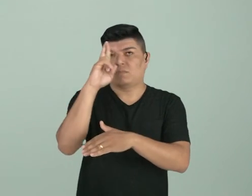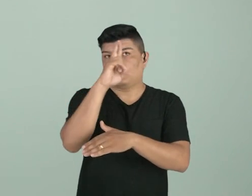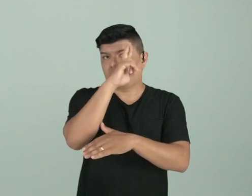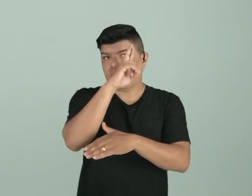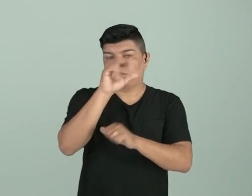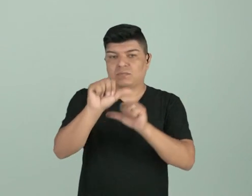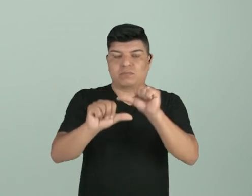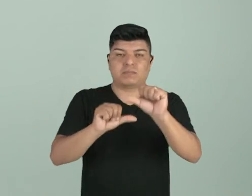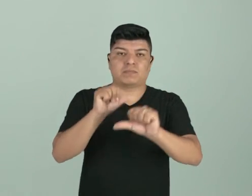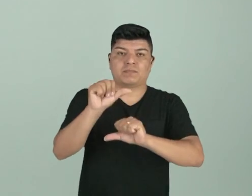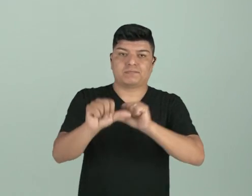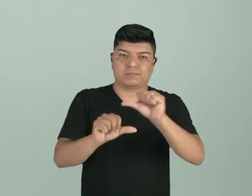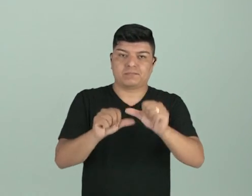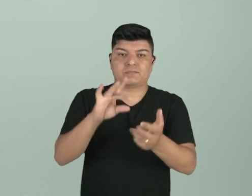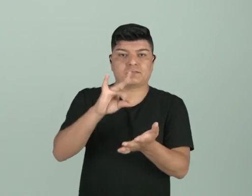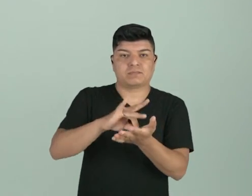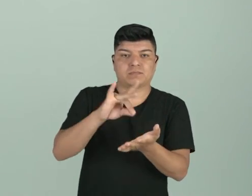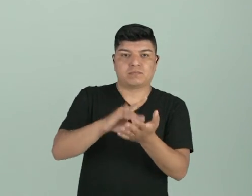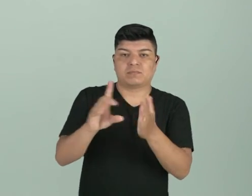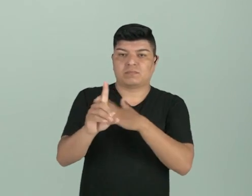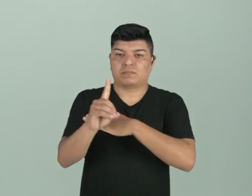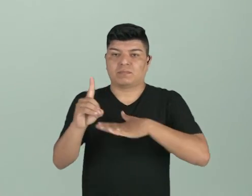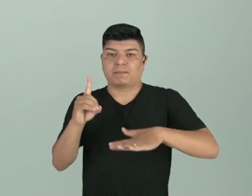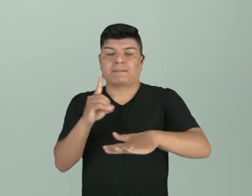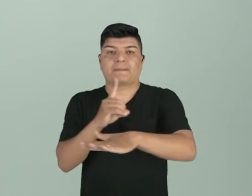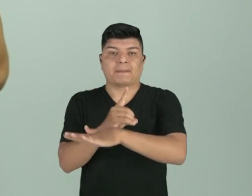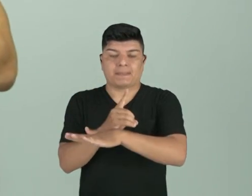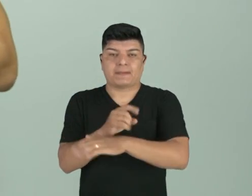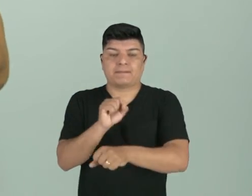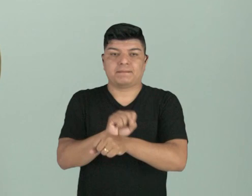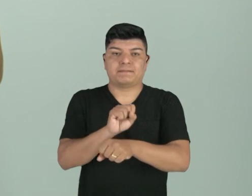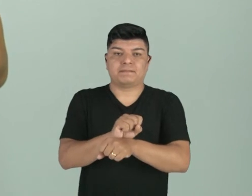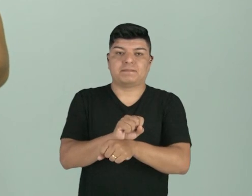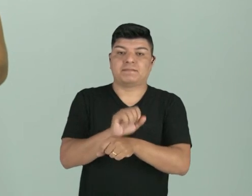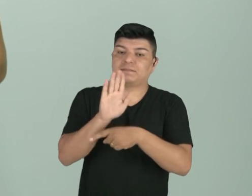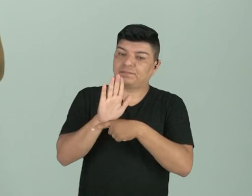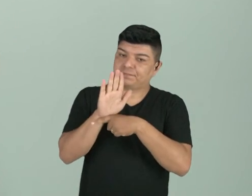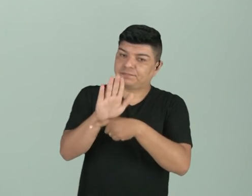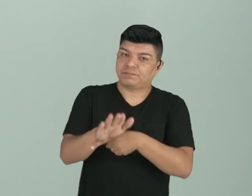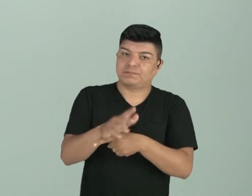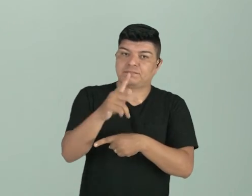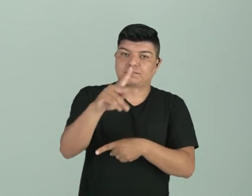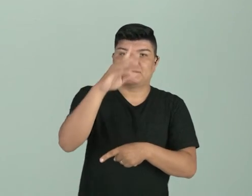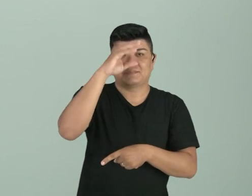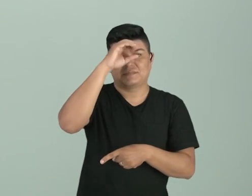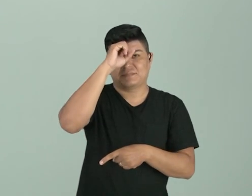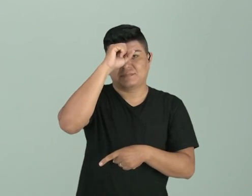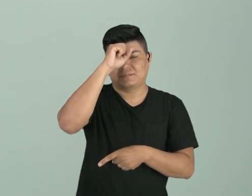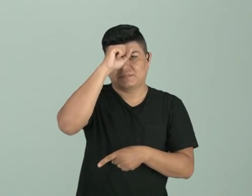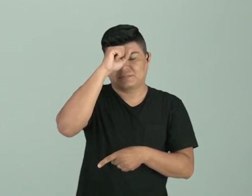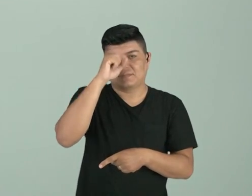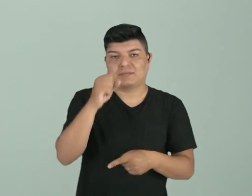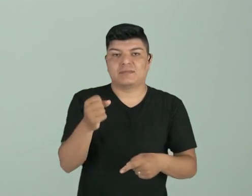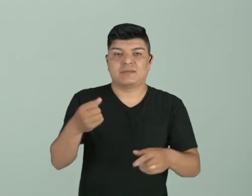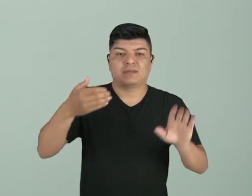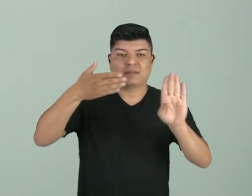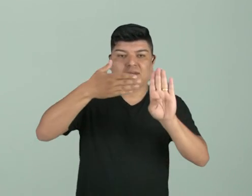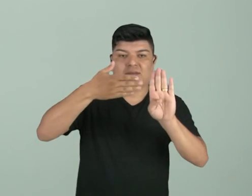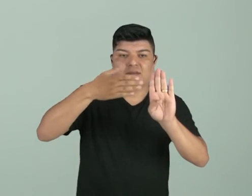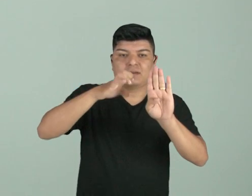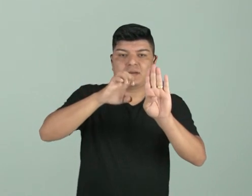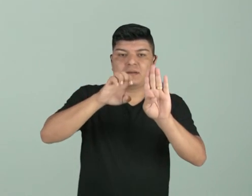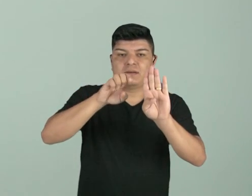de alteração da realidade social. Espero ter contribuído com o seu aprendizado. Acesse a